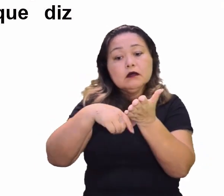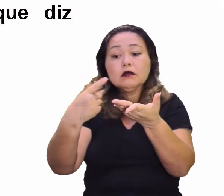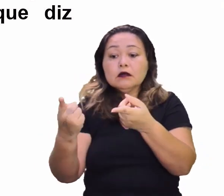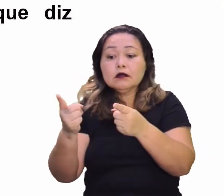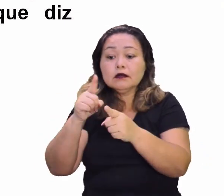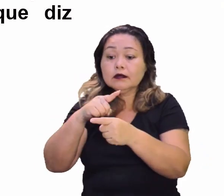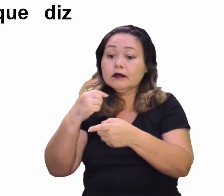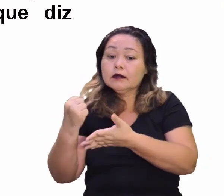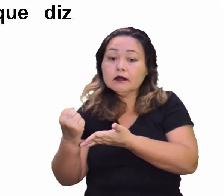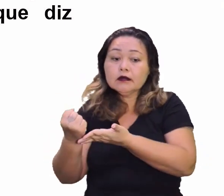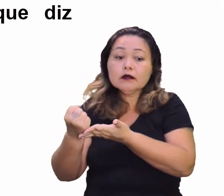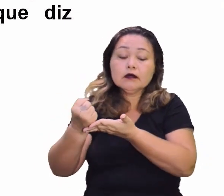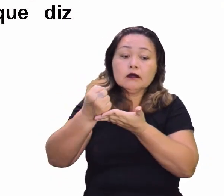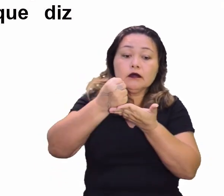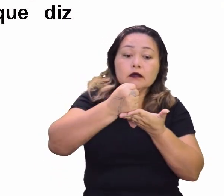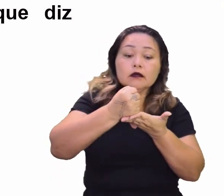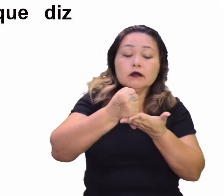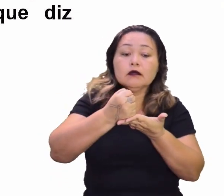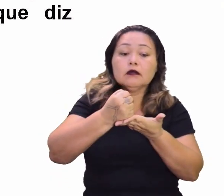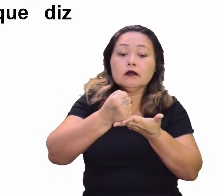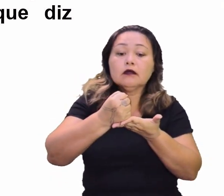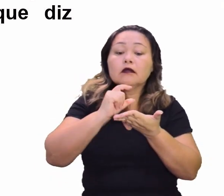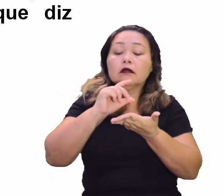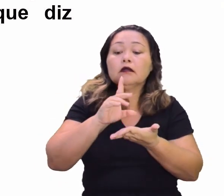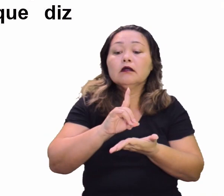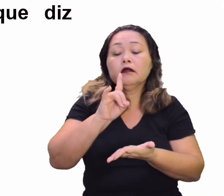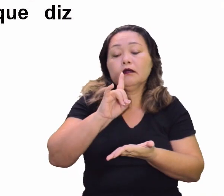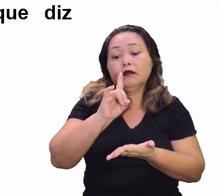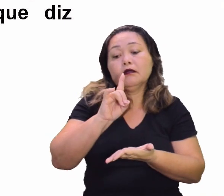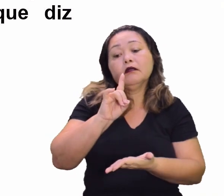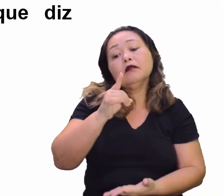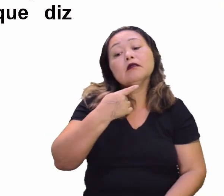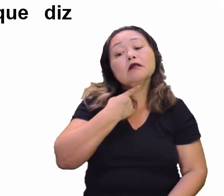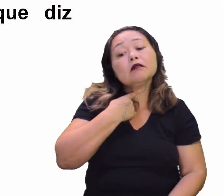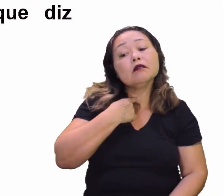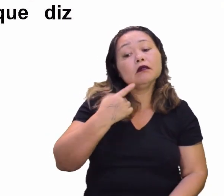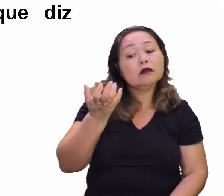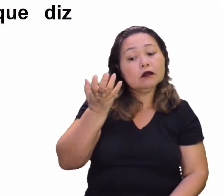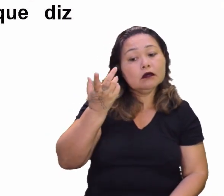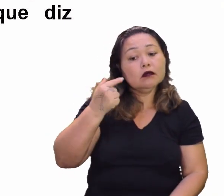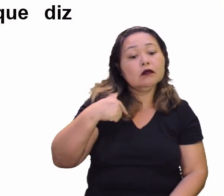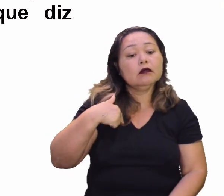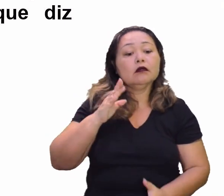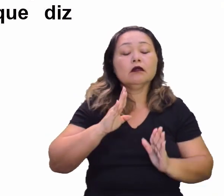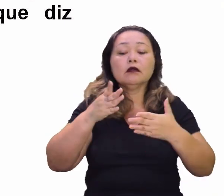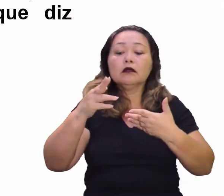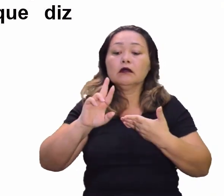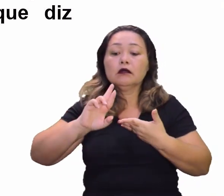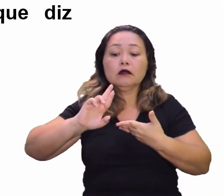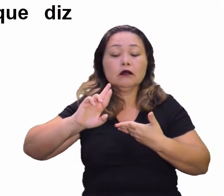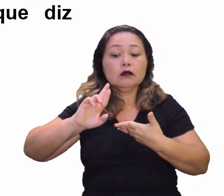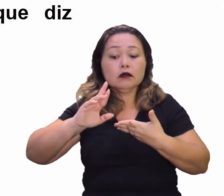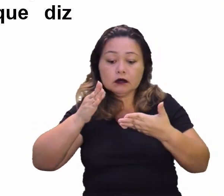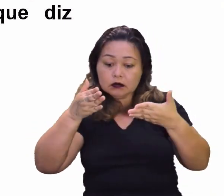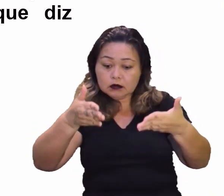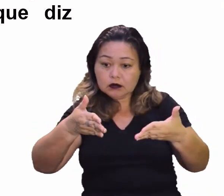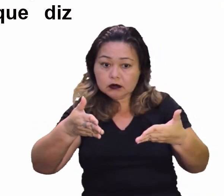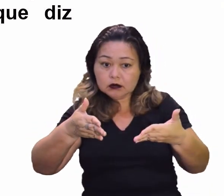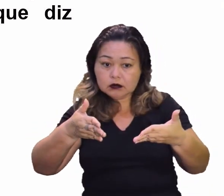como contrapartida para concretizar uma aspiração boliviana no que diz a